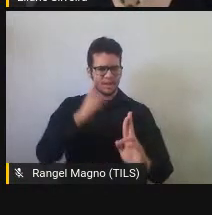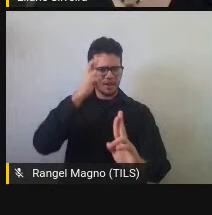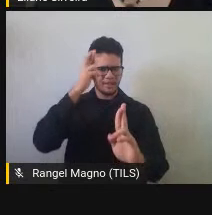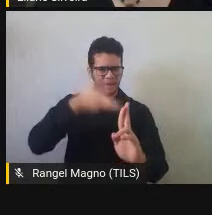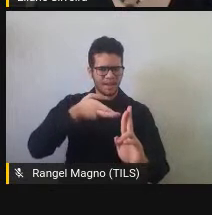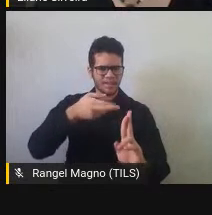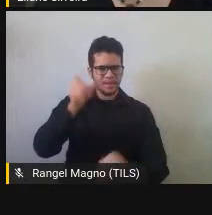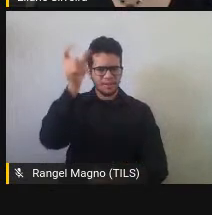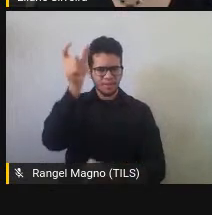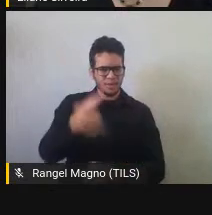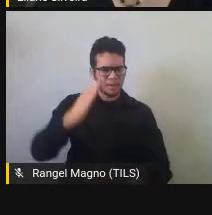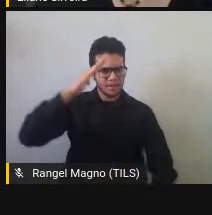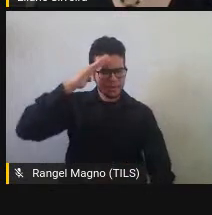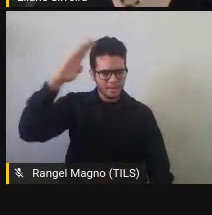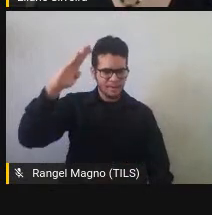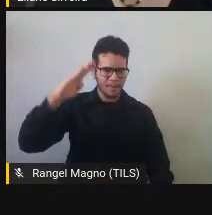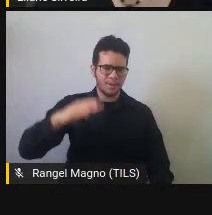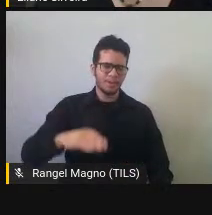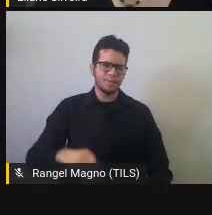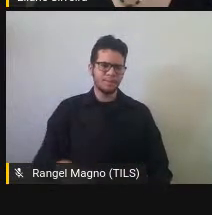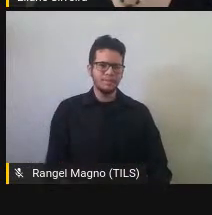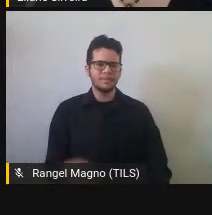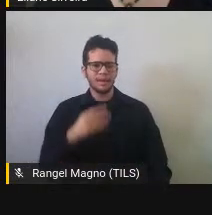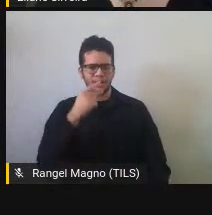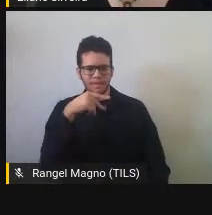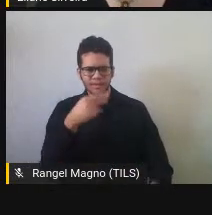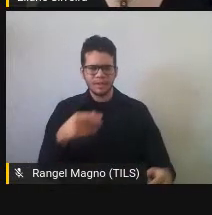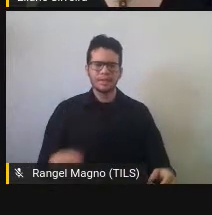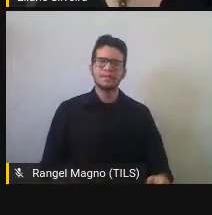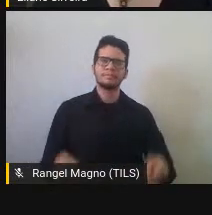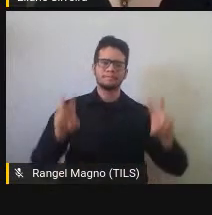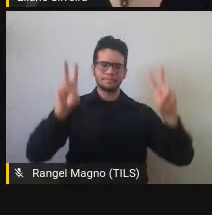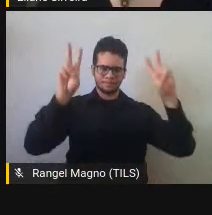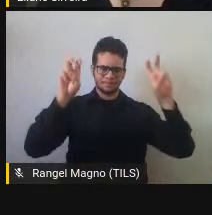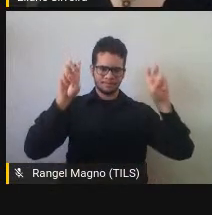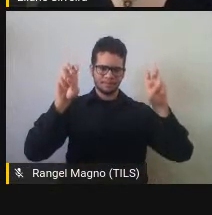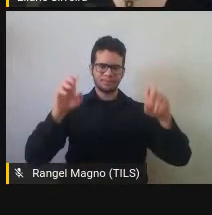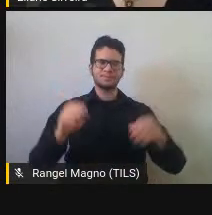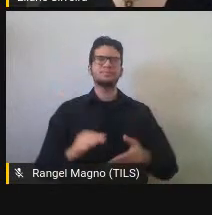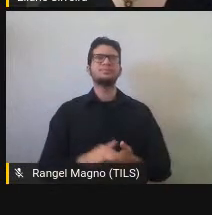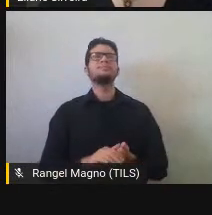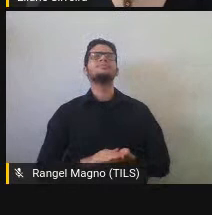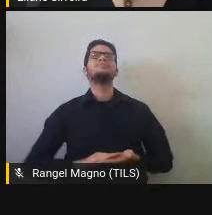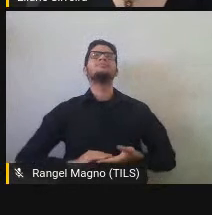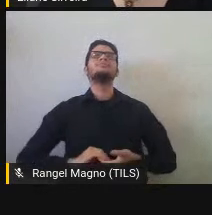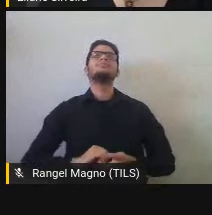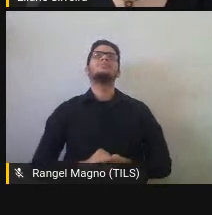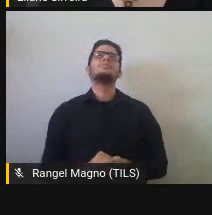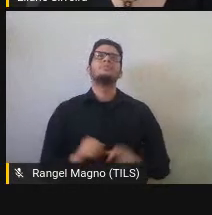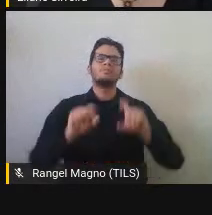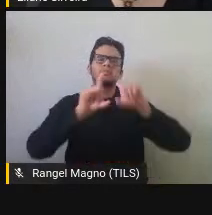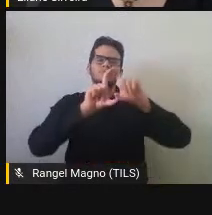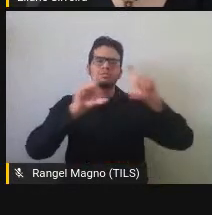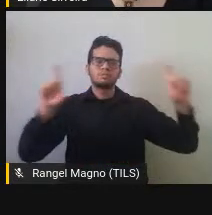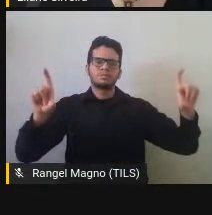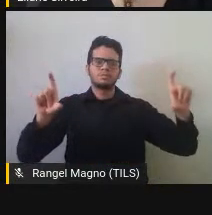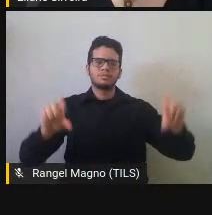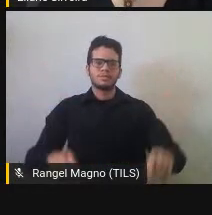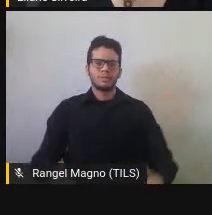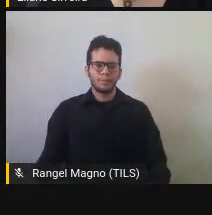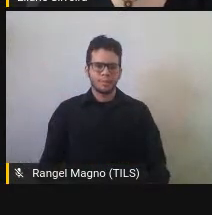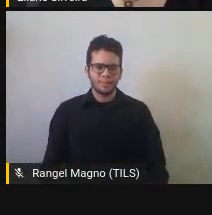que é o jovem Dédalus ele conclui abre aspas para o fragmento do texto do Joyce